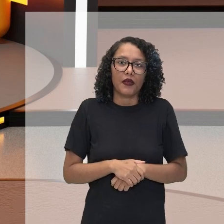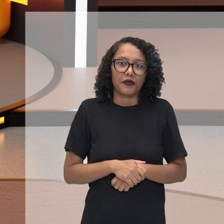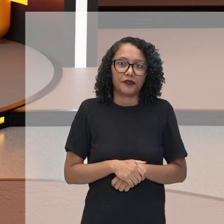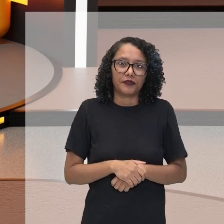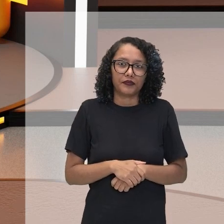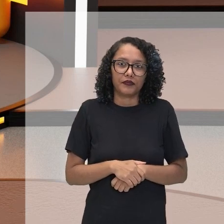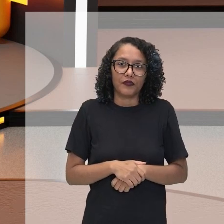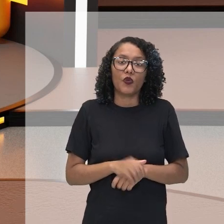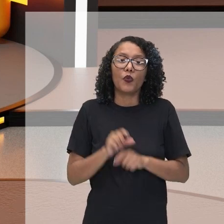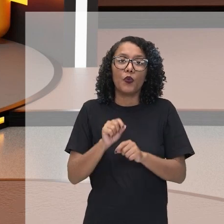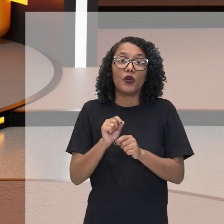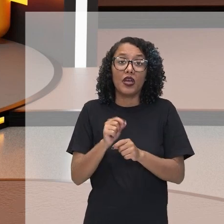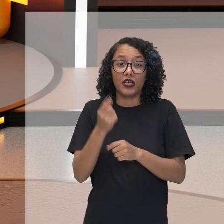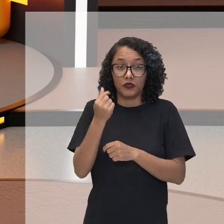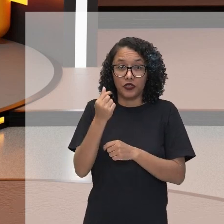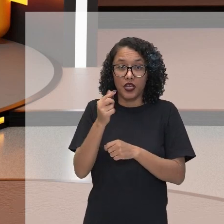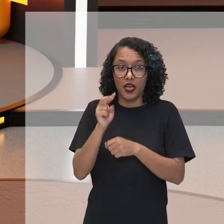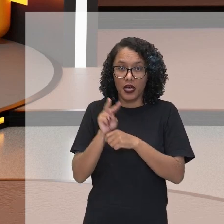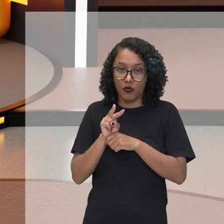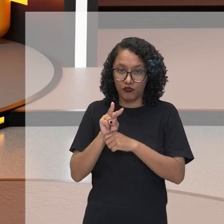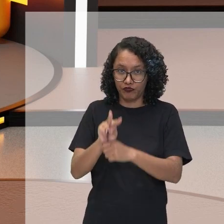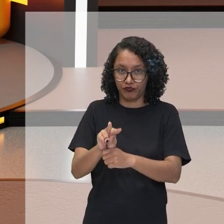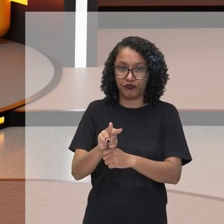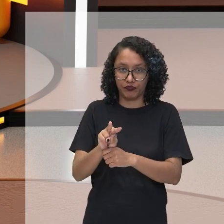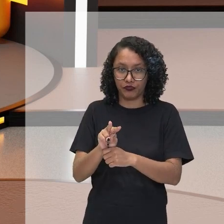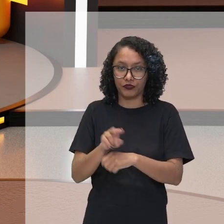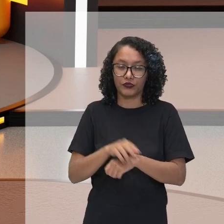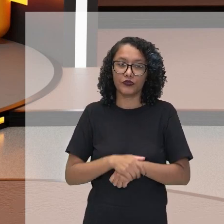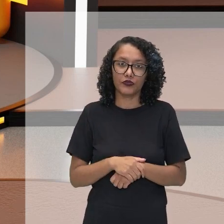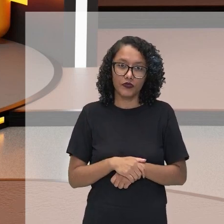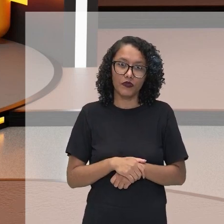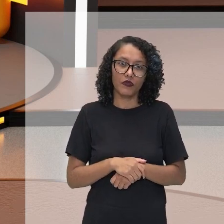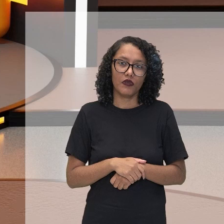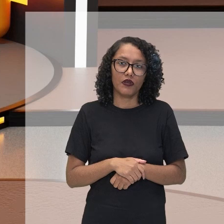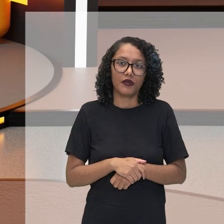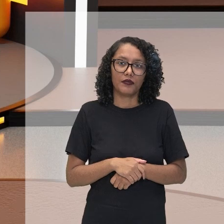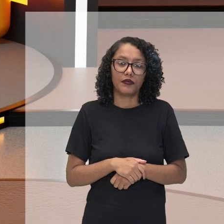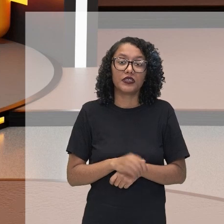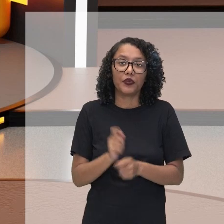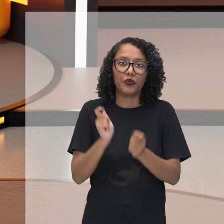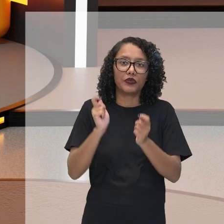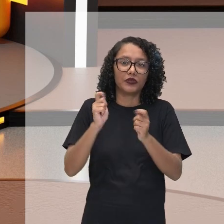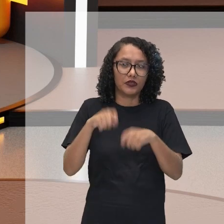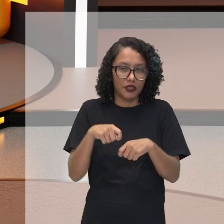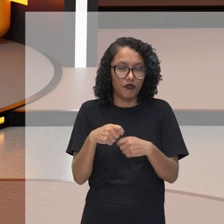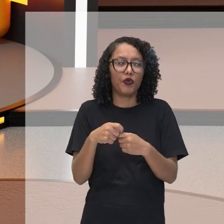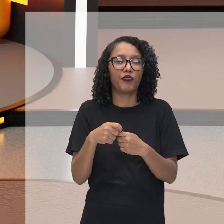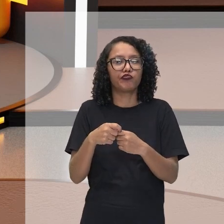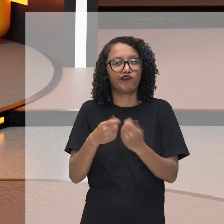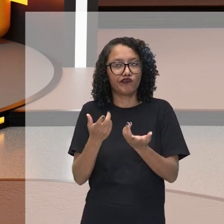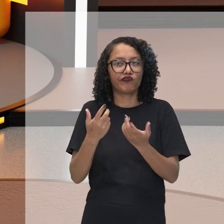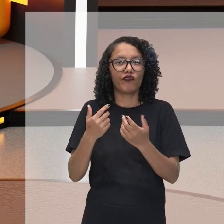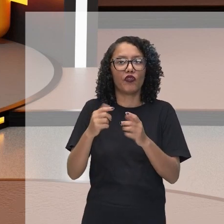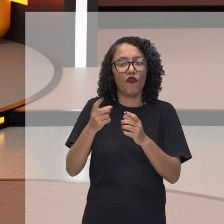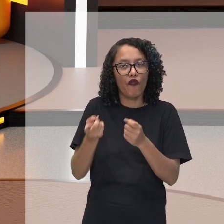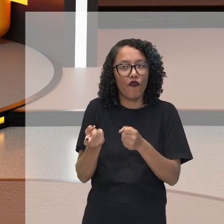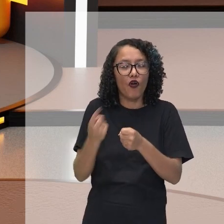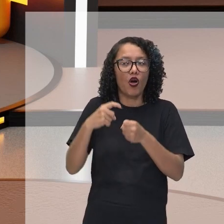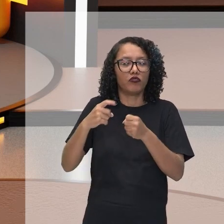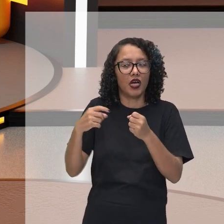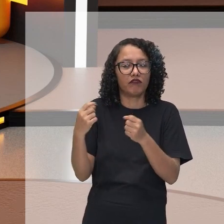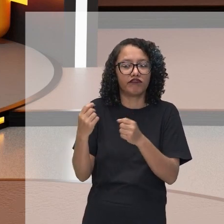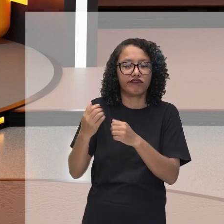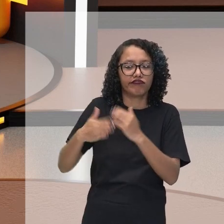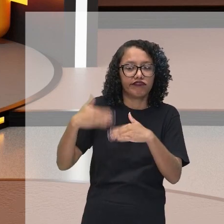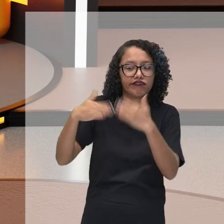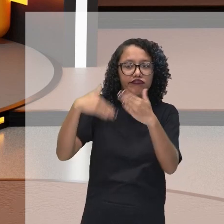fazer? Emprestar dinheiro para ocorrer o desenvolvimento, reestruturar novamente